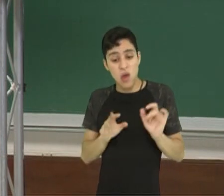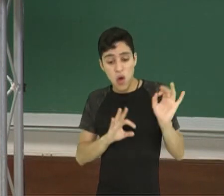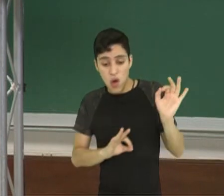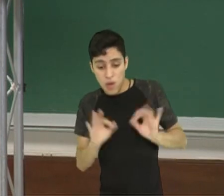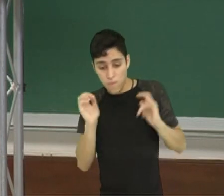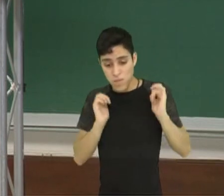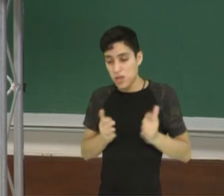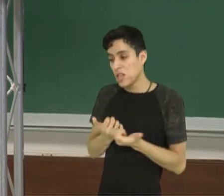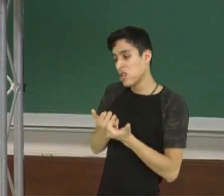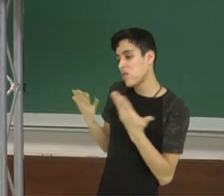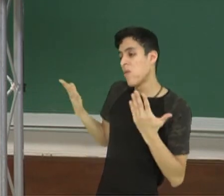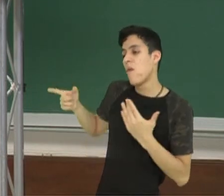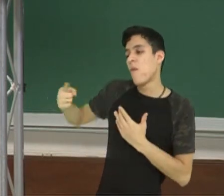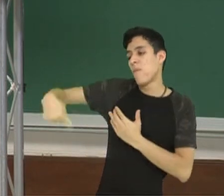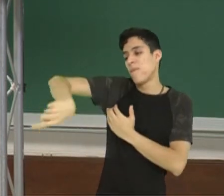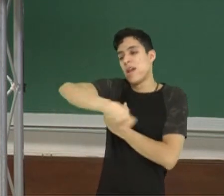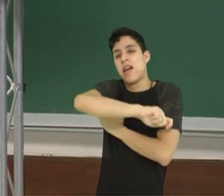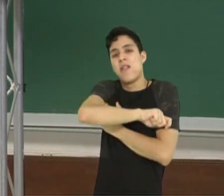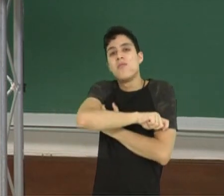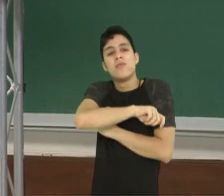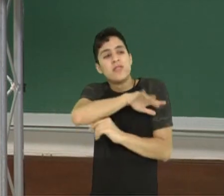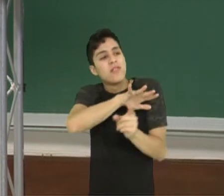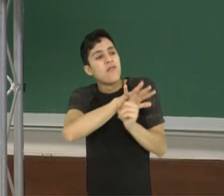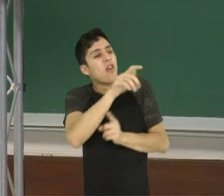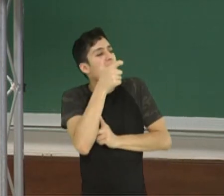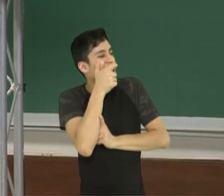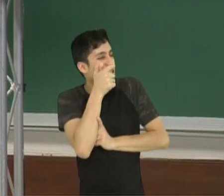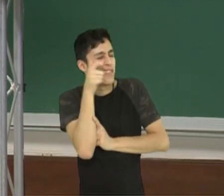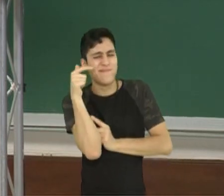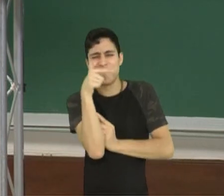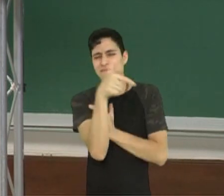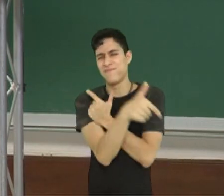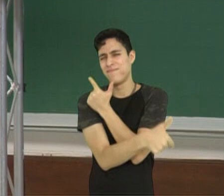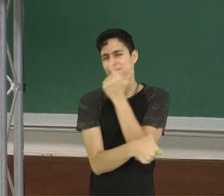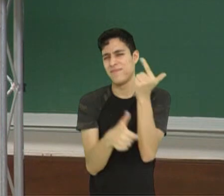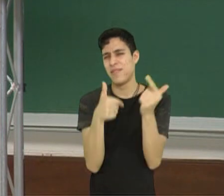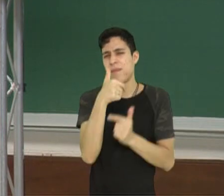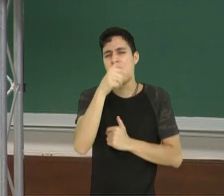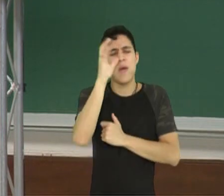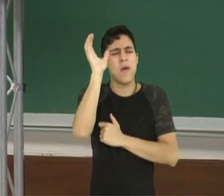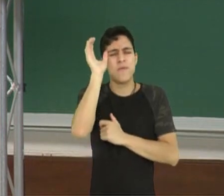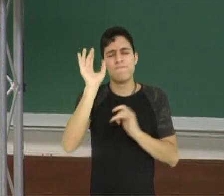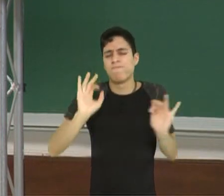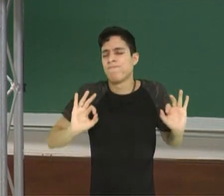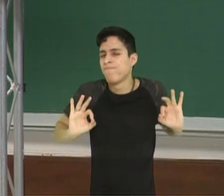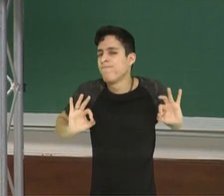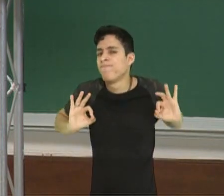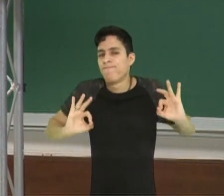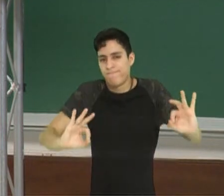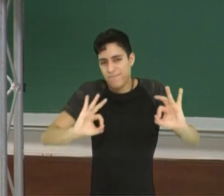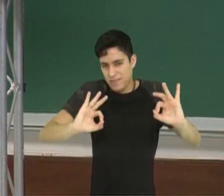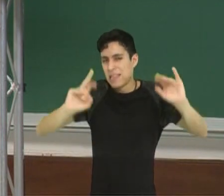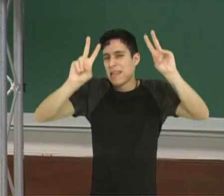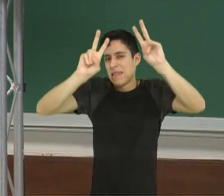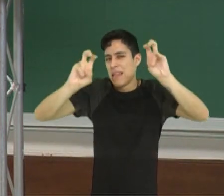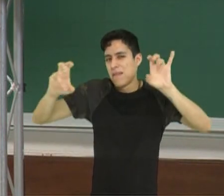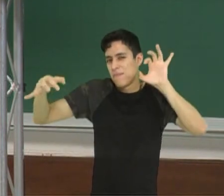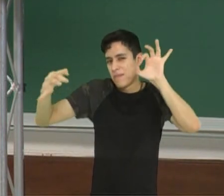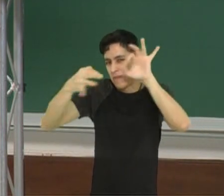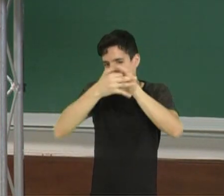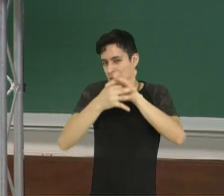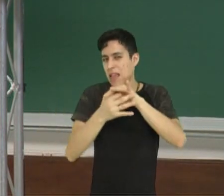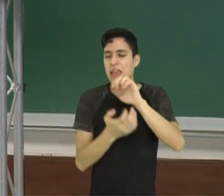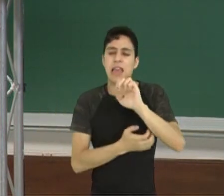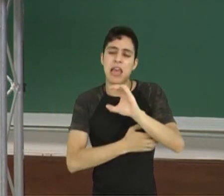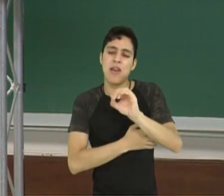Então, não gerou lixo, não gerou poluição. Foi um trabalho super consciente, né, e ecologicamente correto, né,